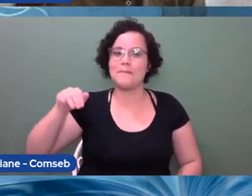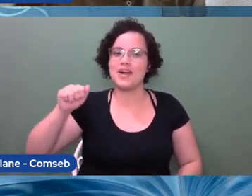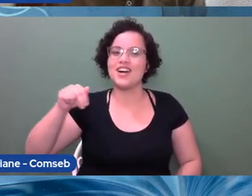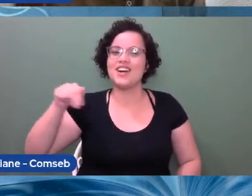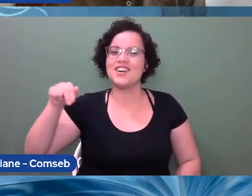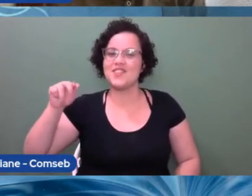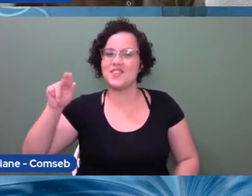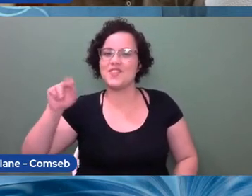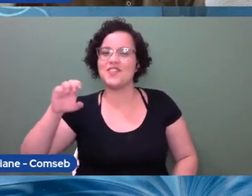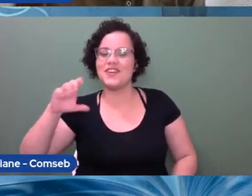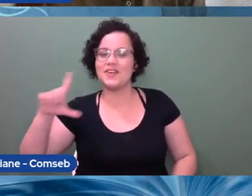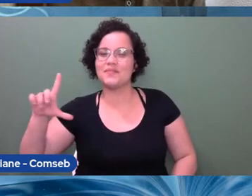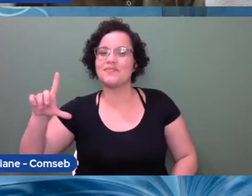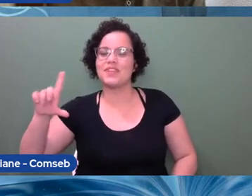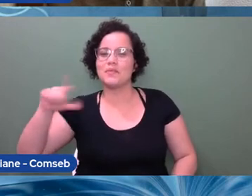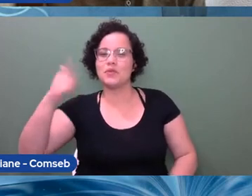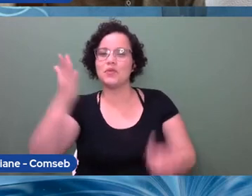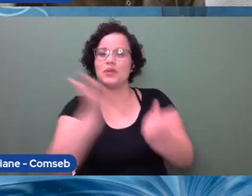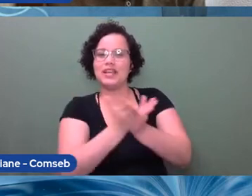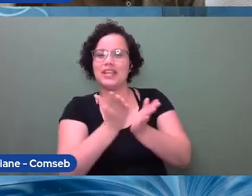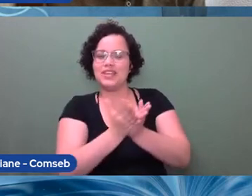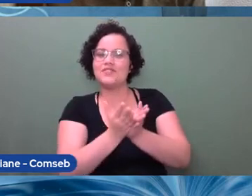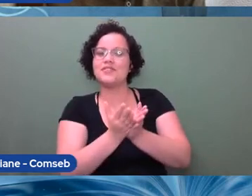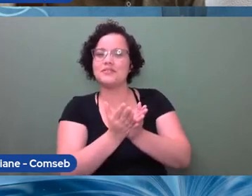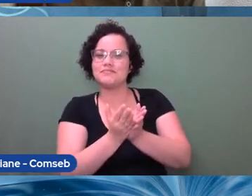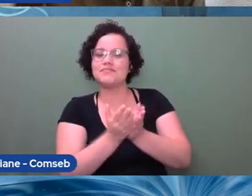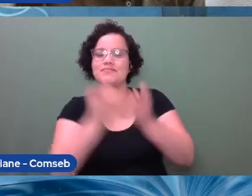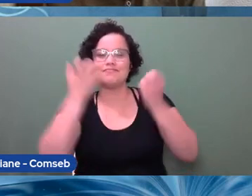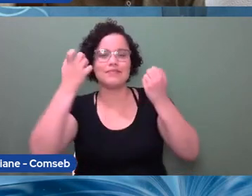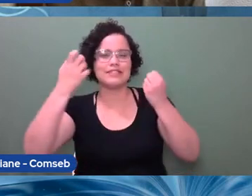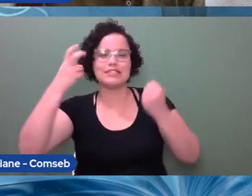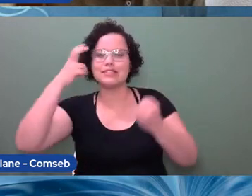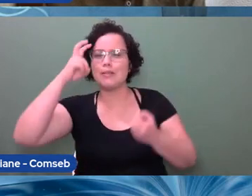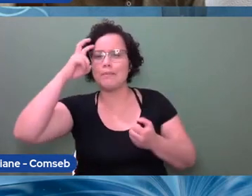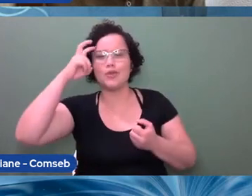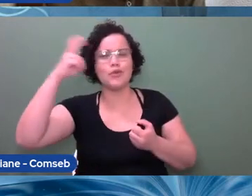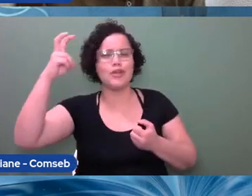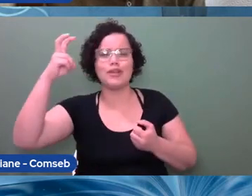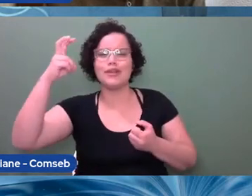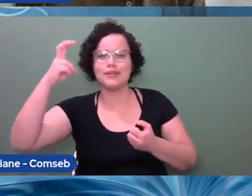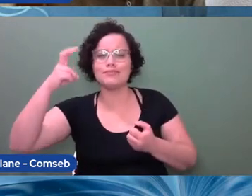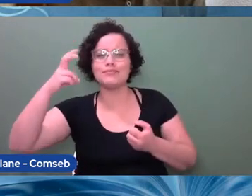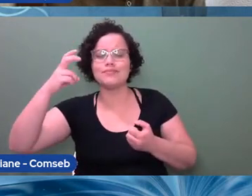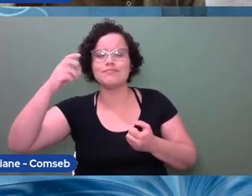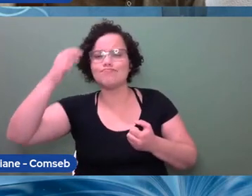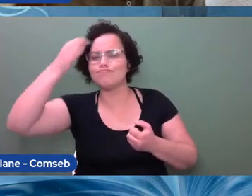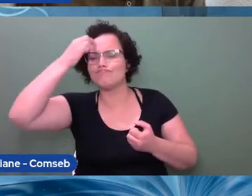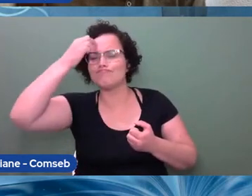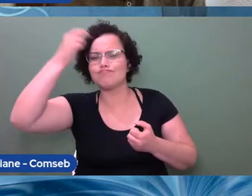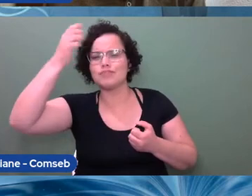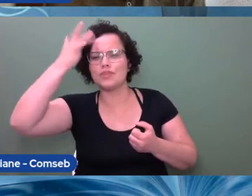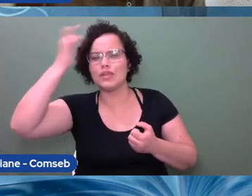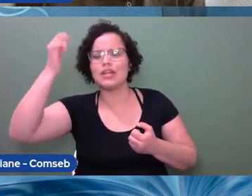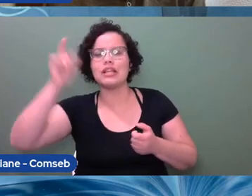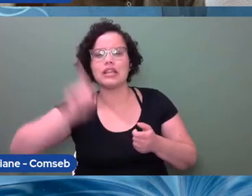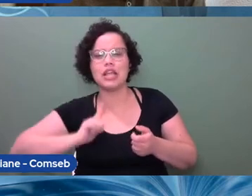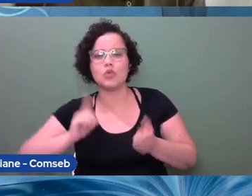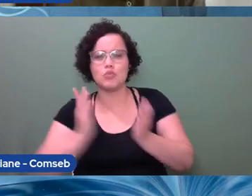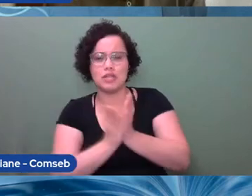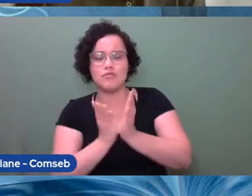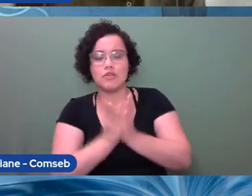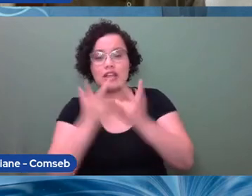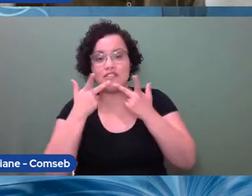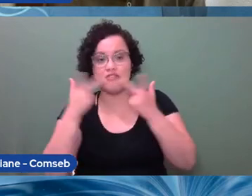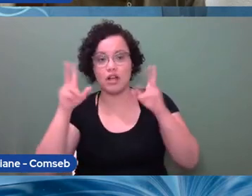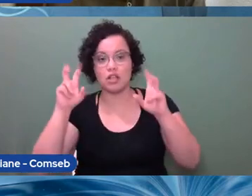espetacular, que a gente vê o Emmanuel desnudado na sua sabedoria, no livro Emmanuel, tem lá uma sessão sobre o Espírito